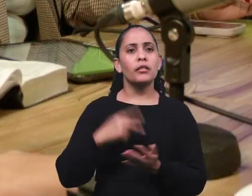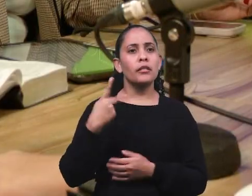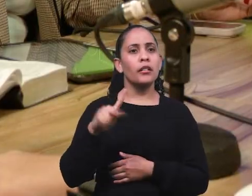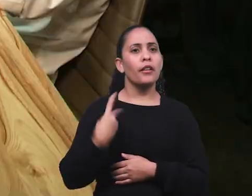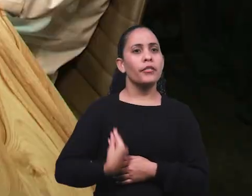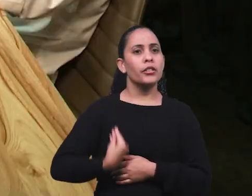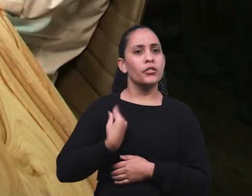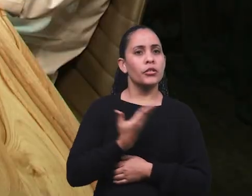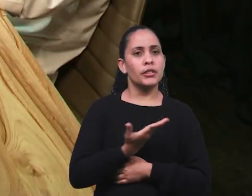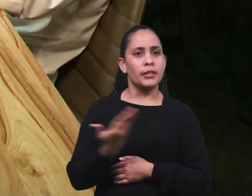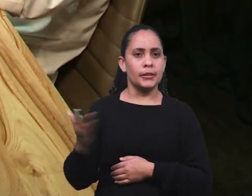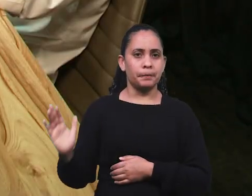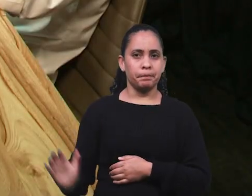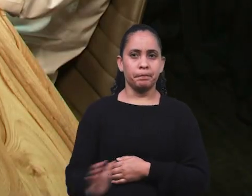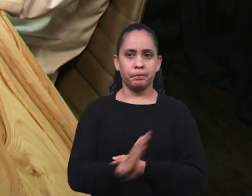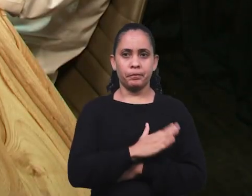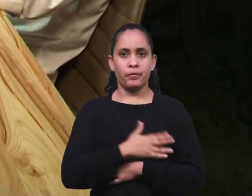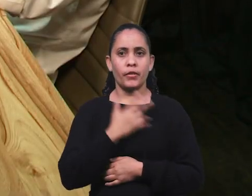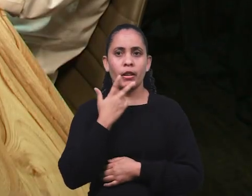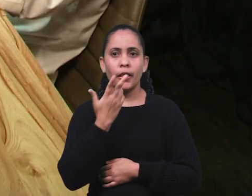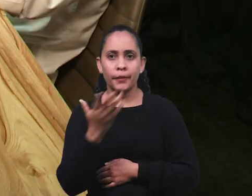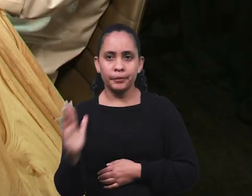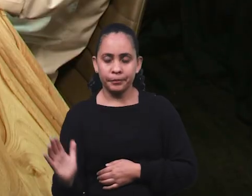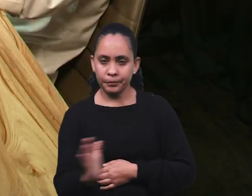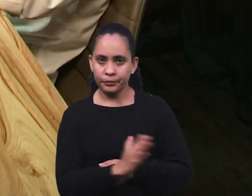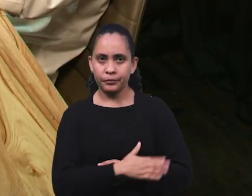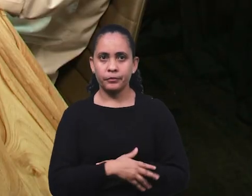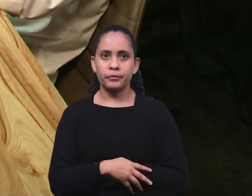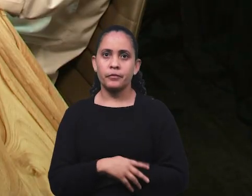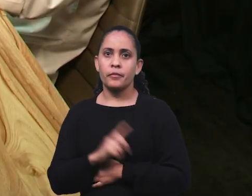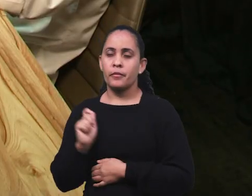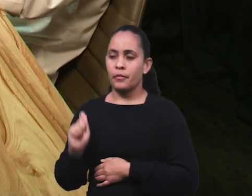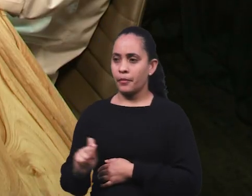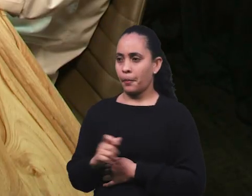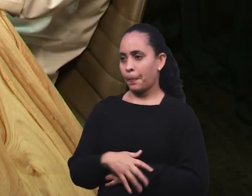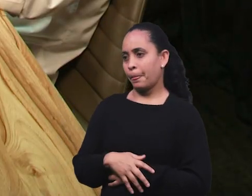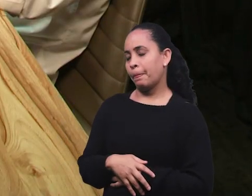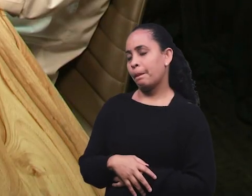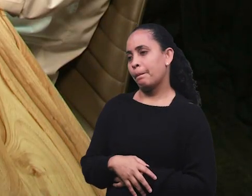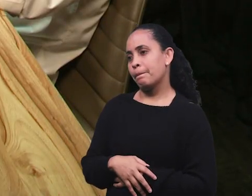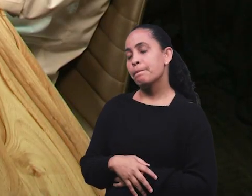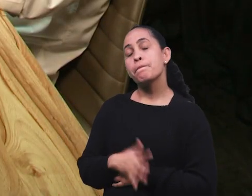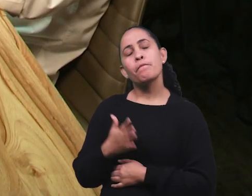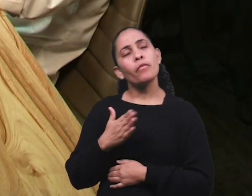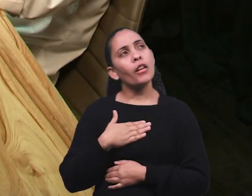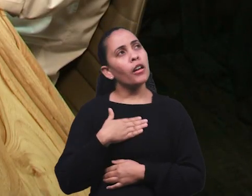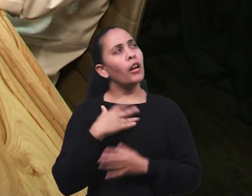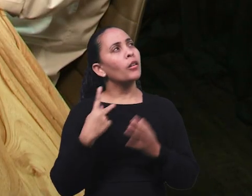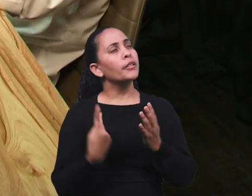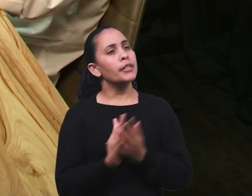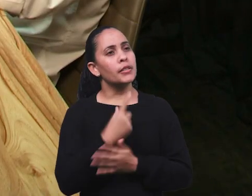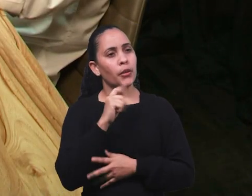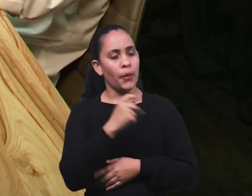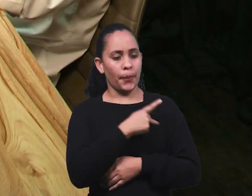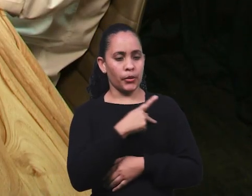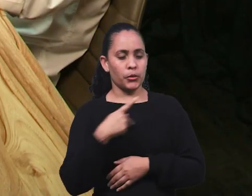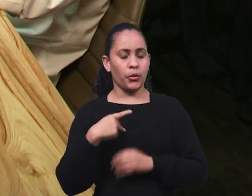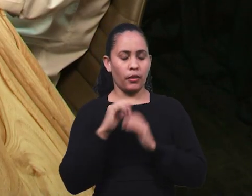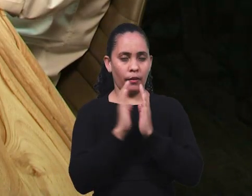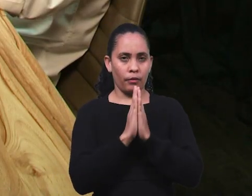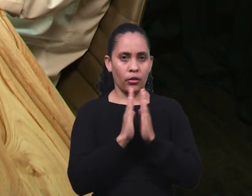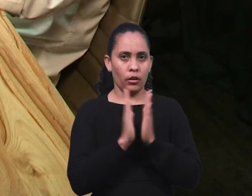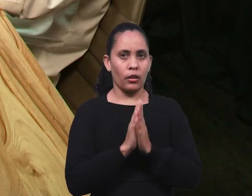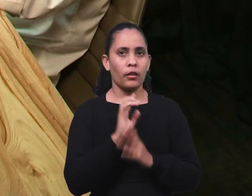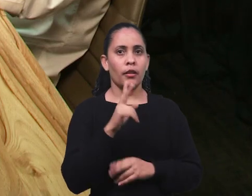dom na vida de vocês. Existe isso? Conta aí pra gente, compartilha. Pode começar, Elisa. Uma vez, o pastor